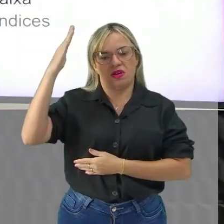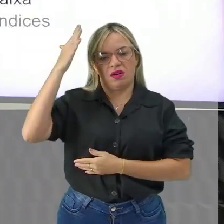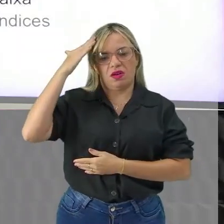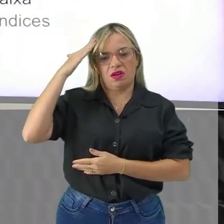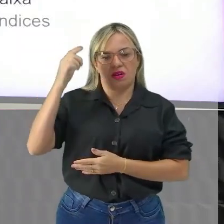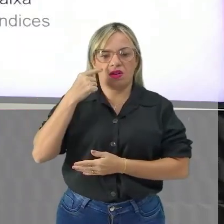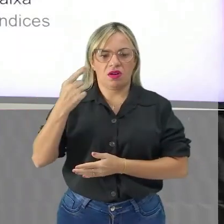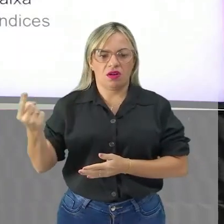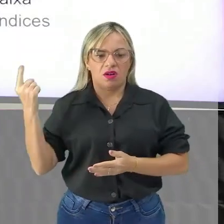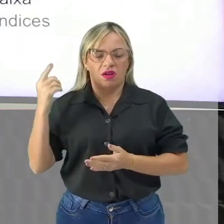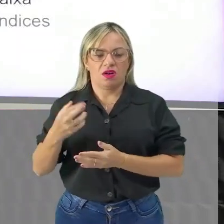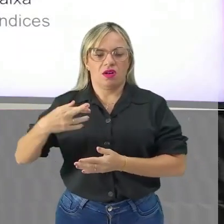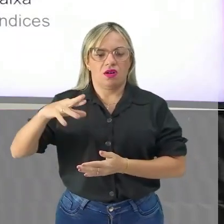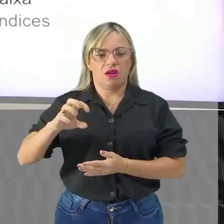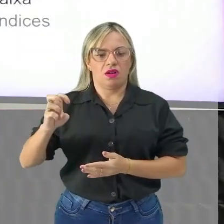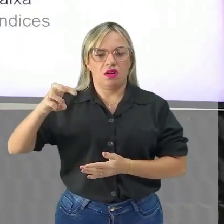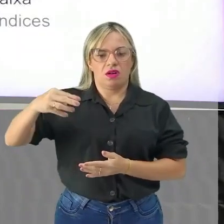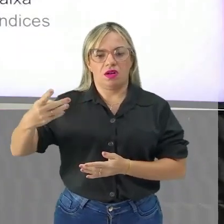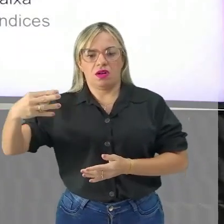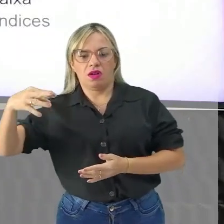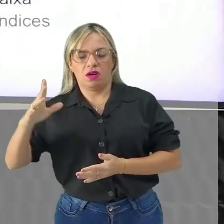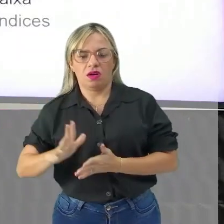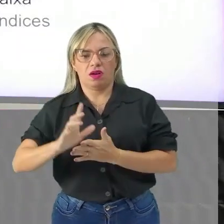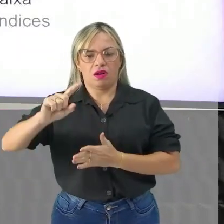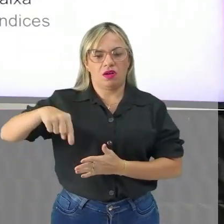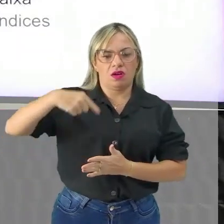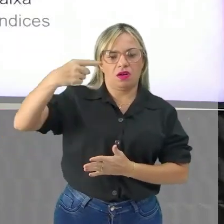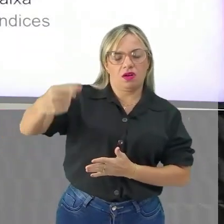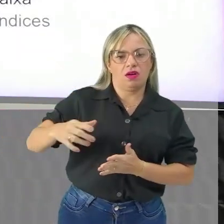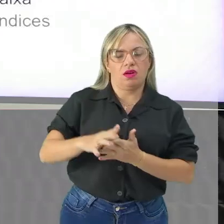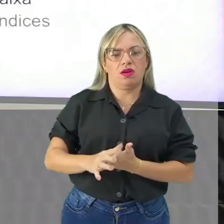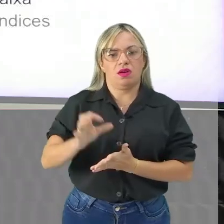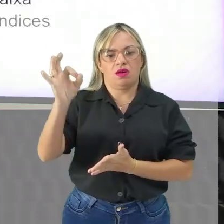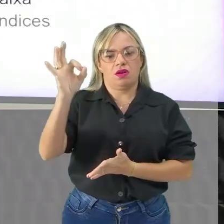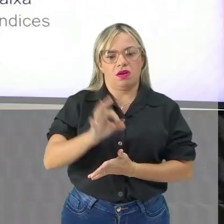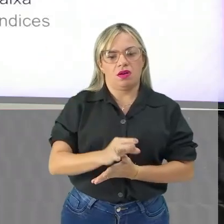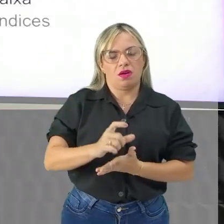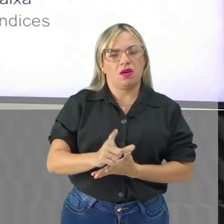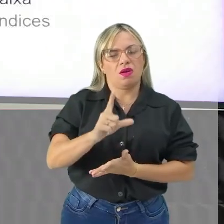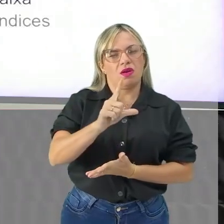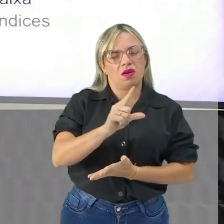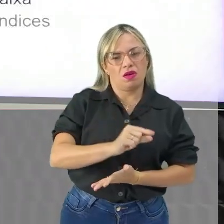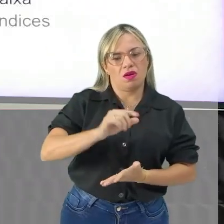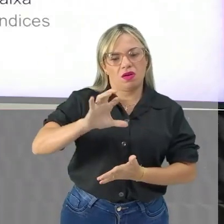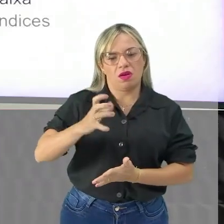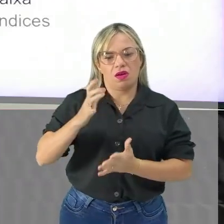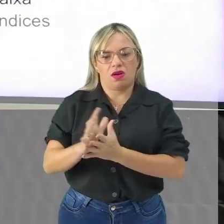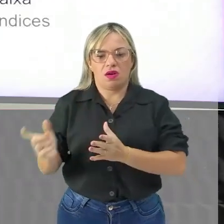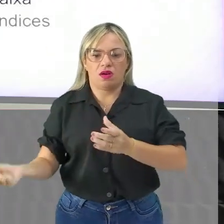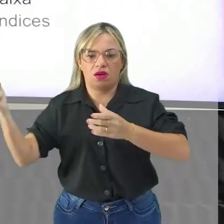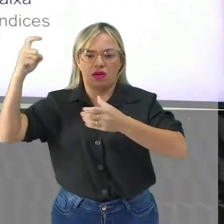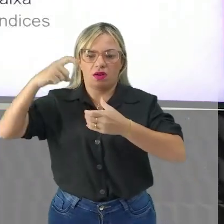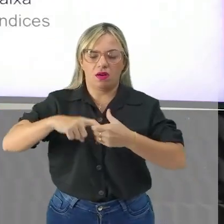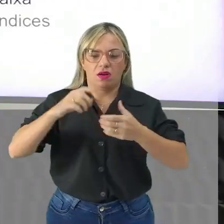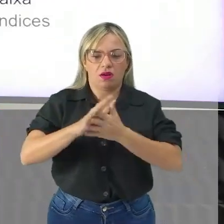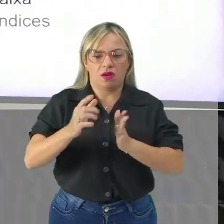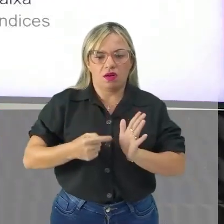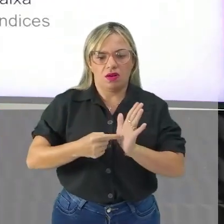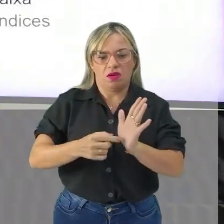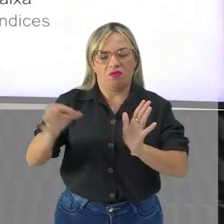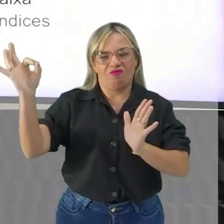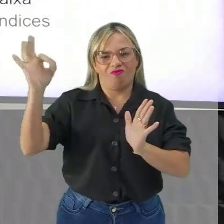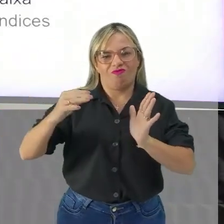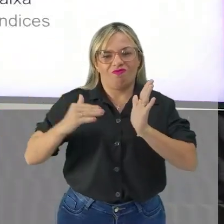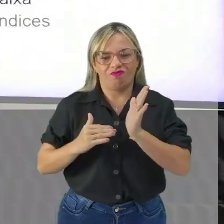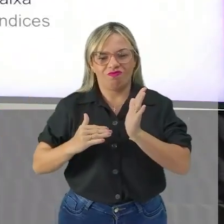doença reemergente aquela que, após uma baixa prevalência, volta e apresenta altos